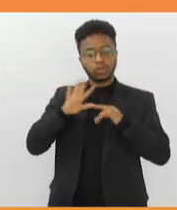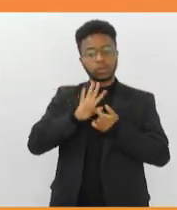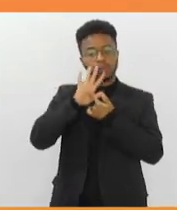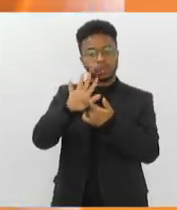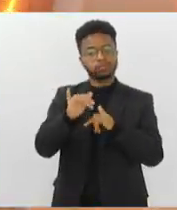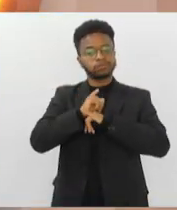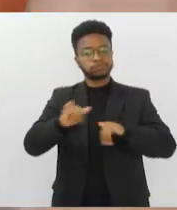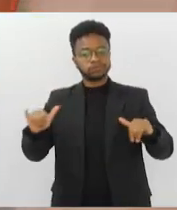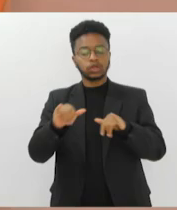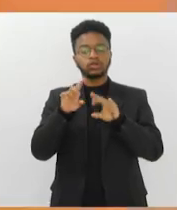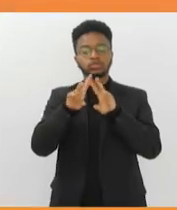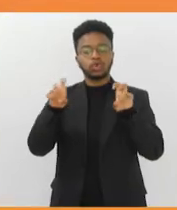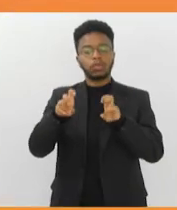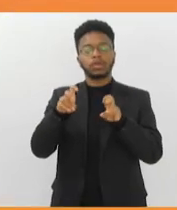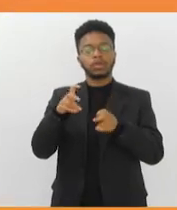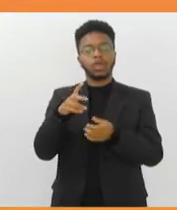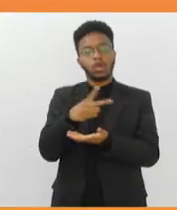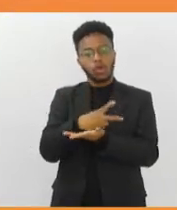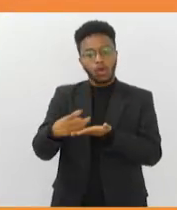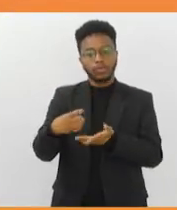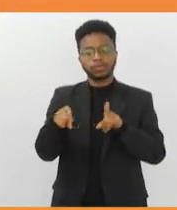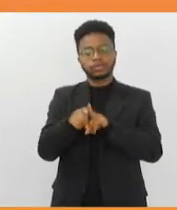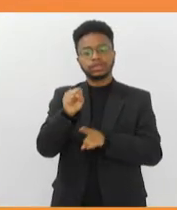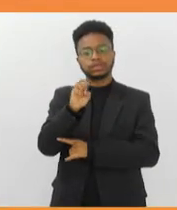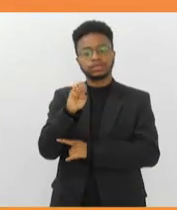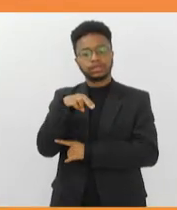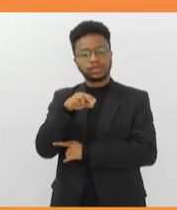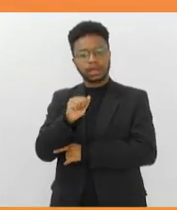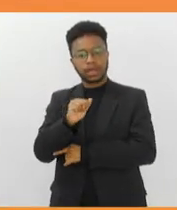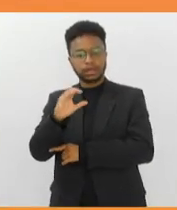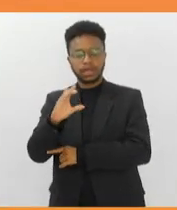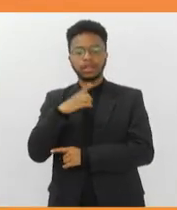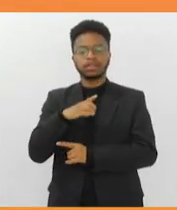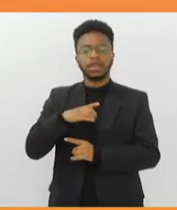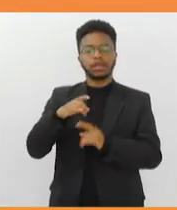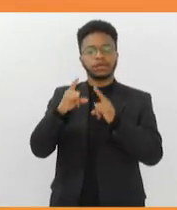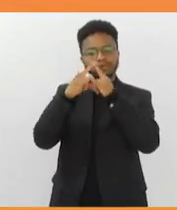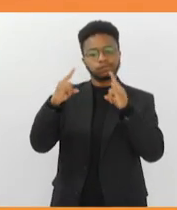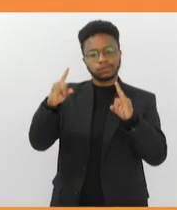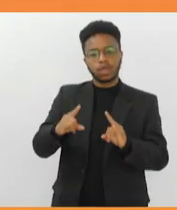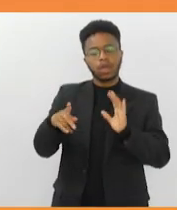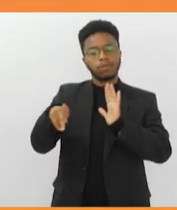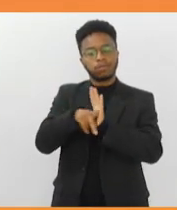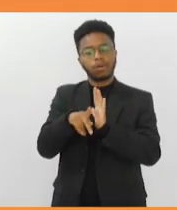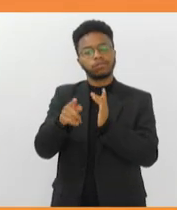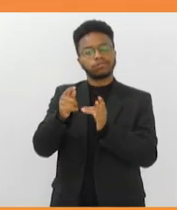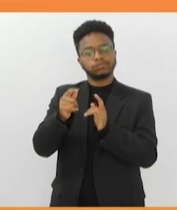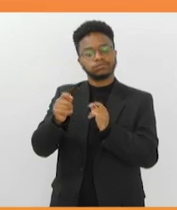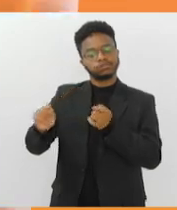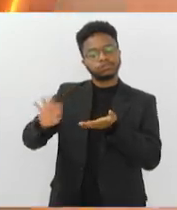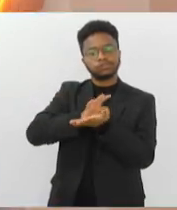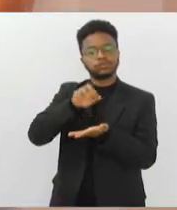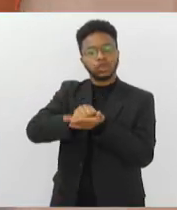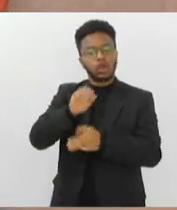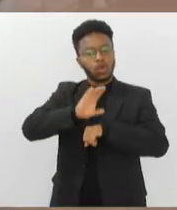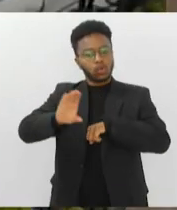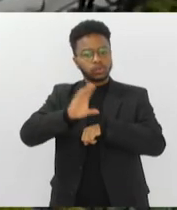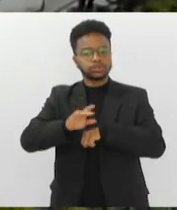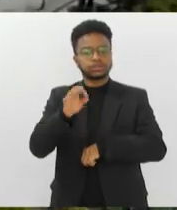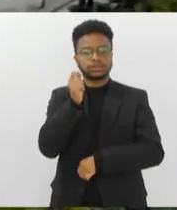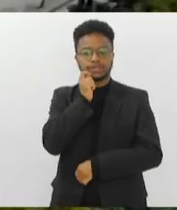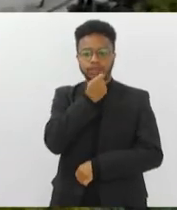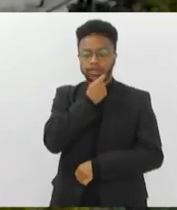sobre golpes. Senac Rio tem stand na Rio Gastronomia com inscrições gratuitas para curso em setembro.